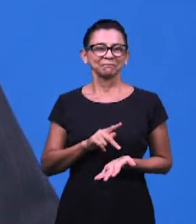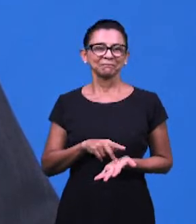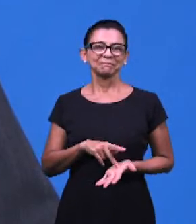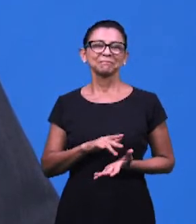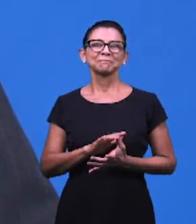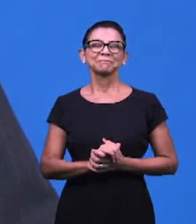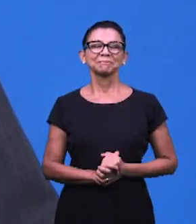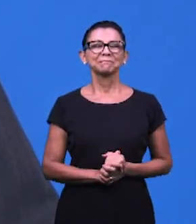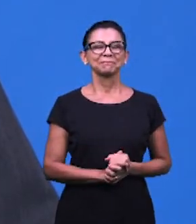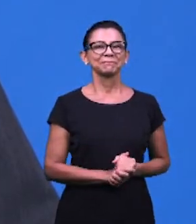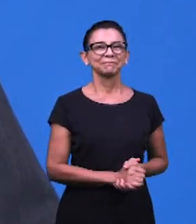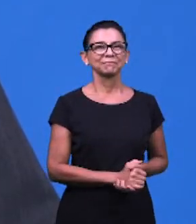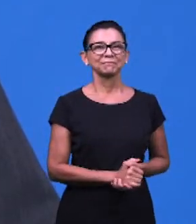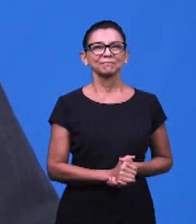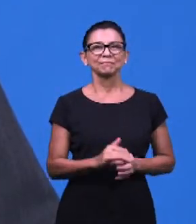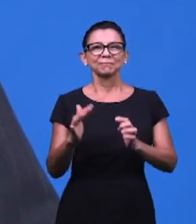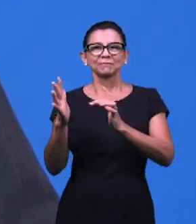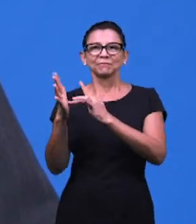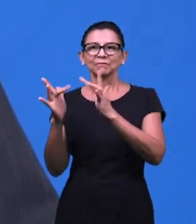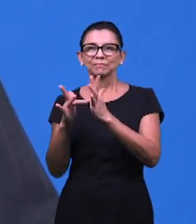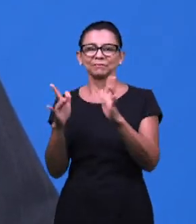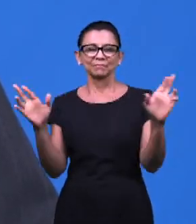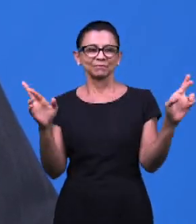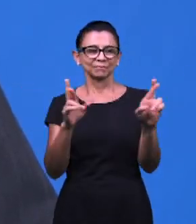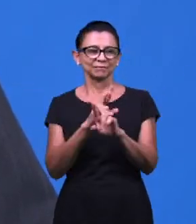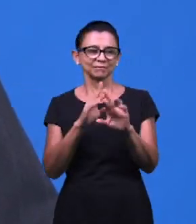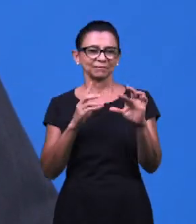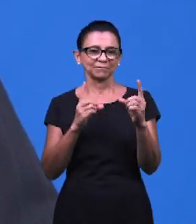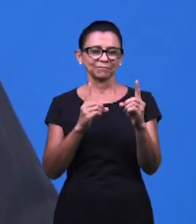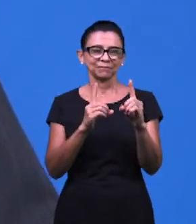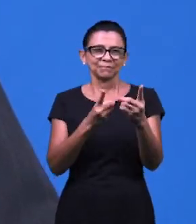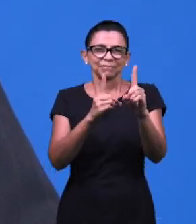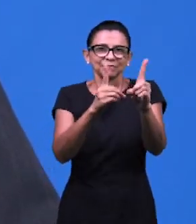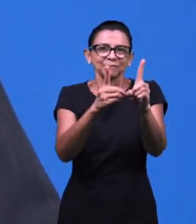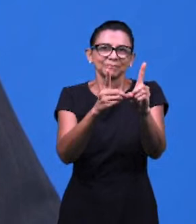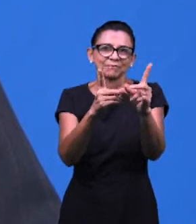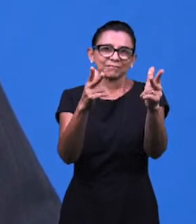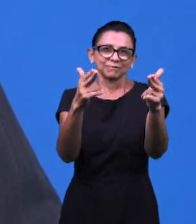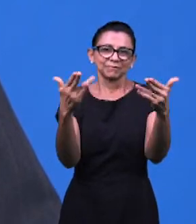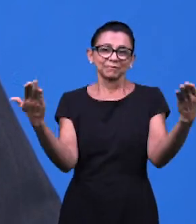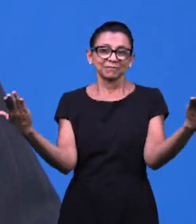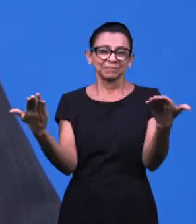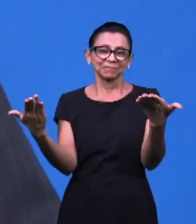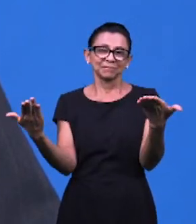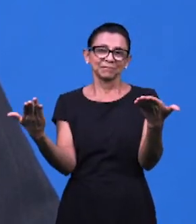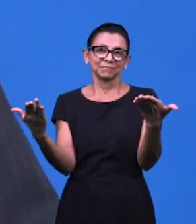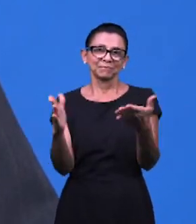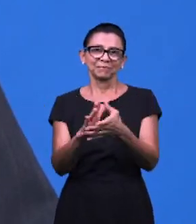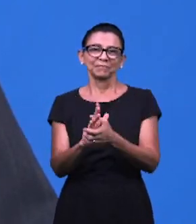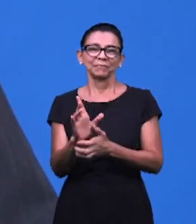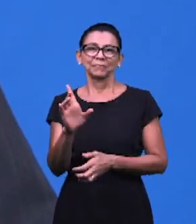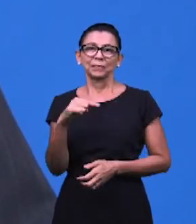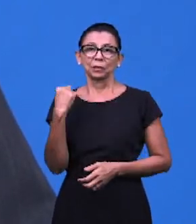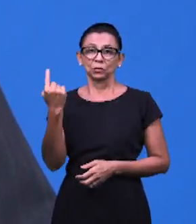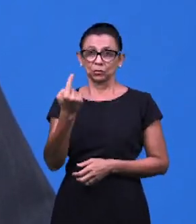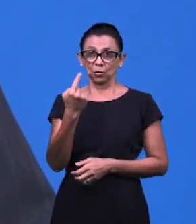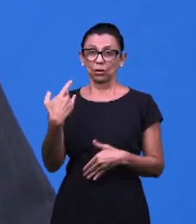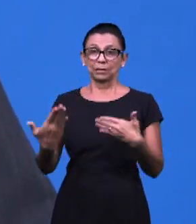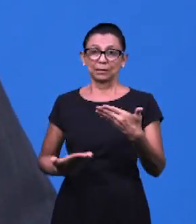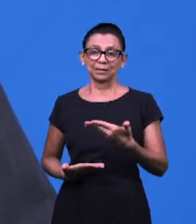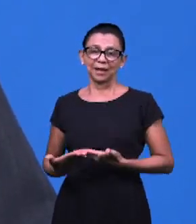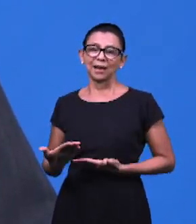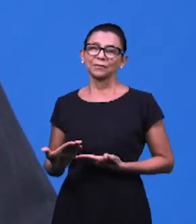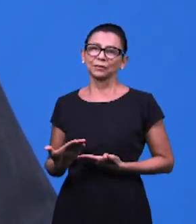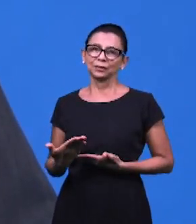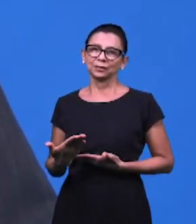o tratamento de Jesus com os seus discípulos, que é o mesmo tratamento do Senhor Jesus conosco. Já não vos chamo de servos,